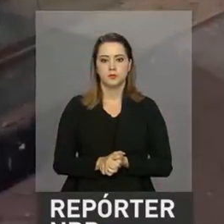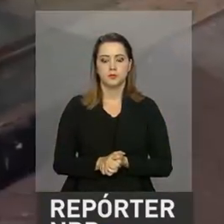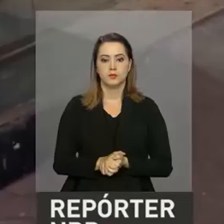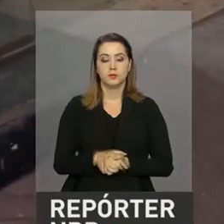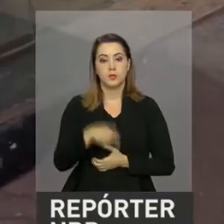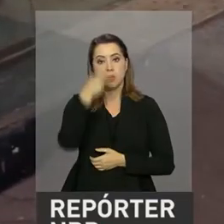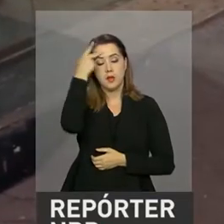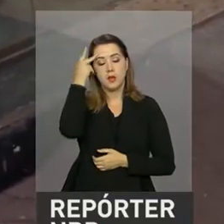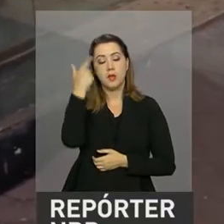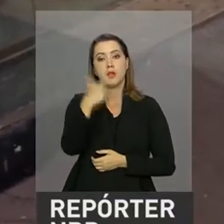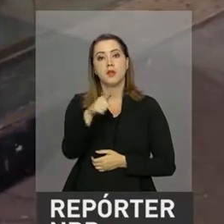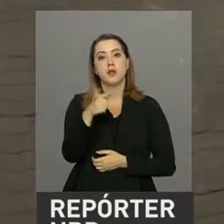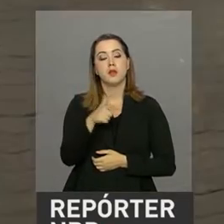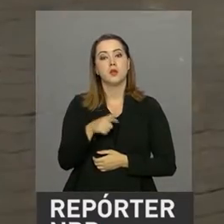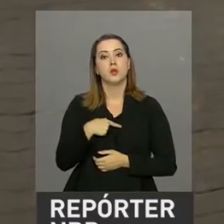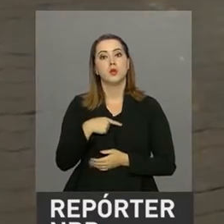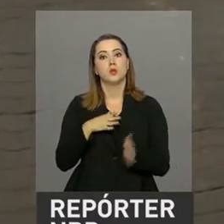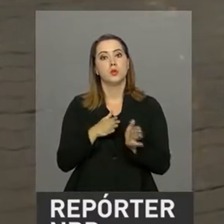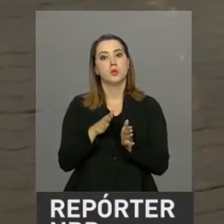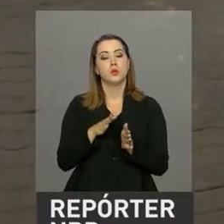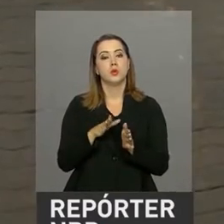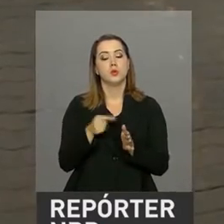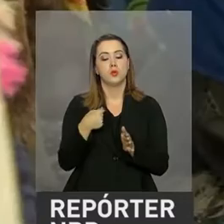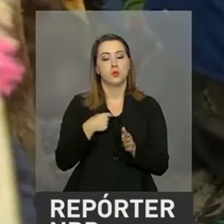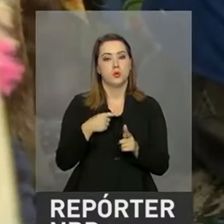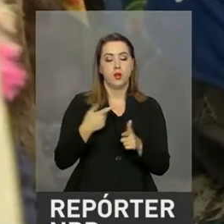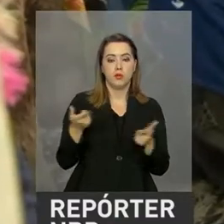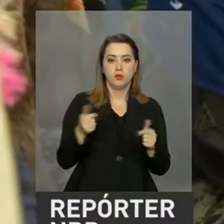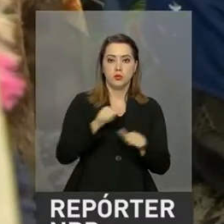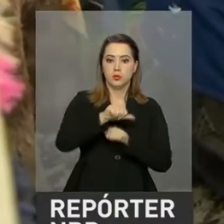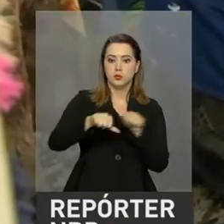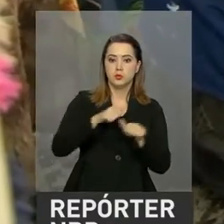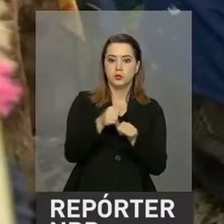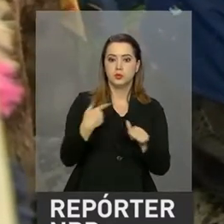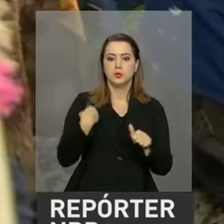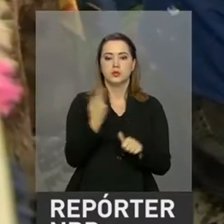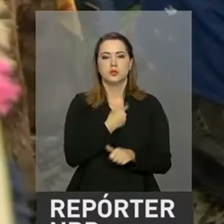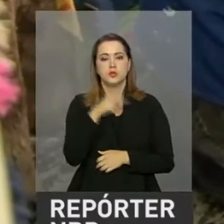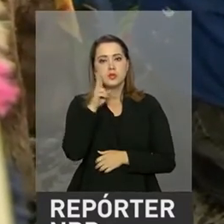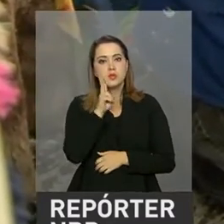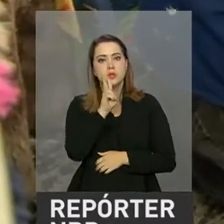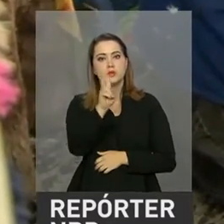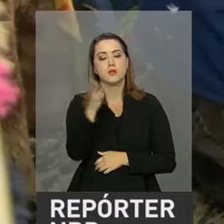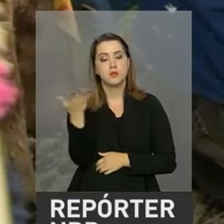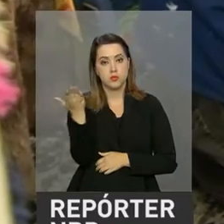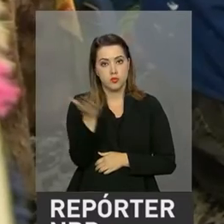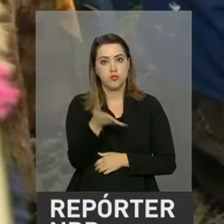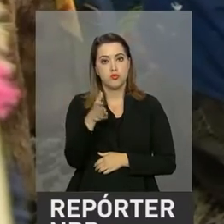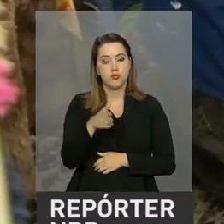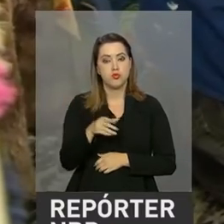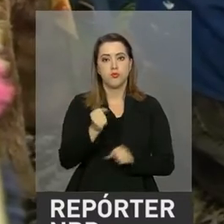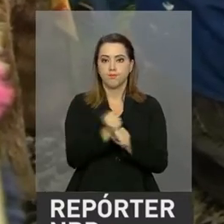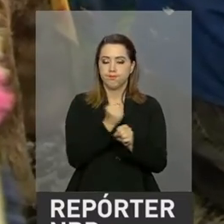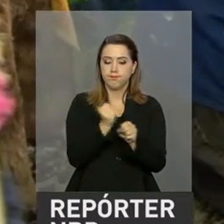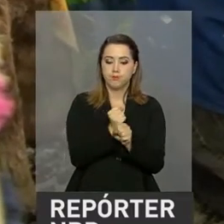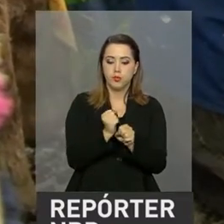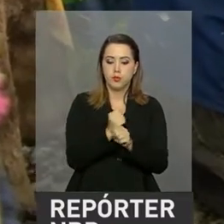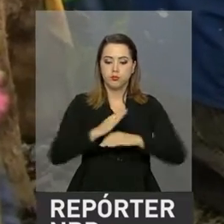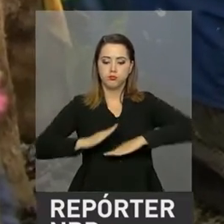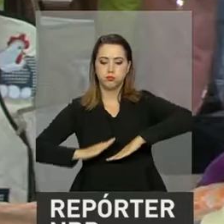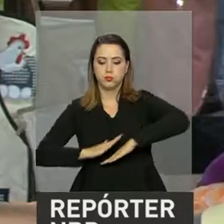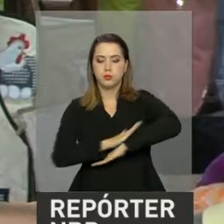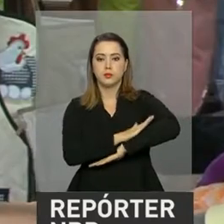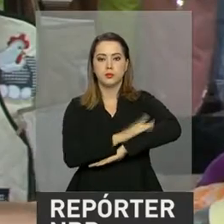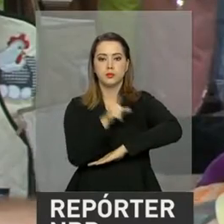Quem ainda não estava adaptado, agora está. No caminho, flagramos uma barraca instalando rampas para o acesso de cadeiras de